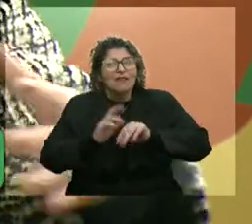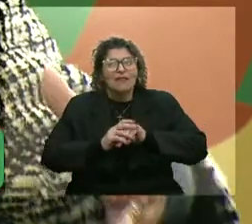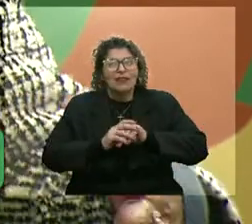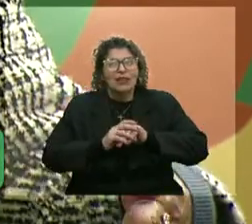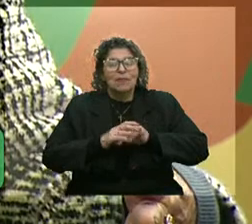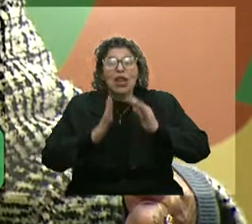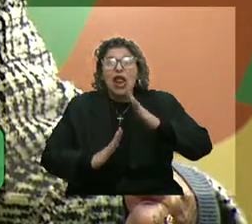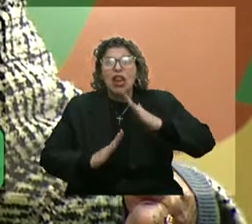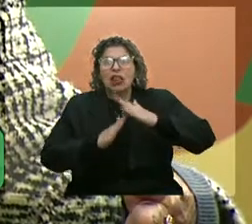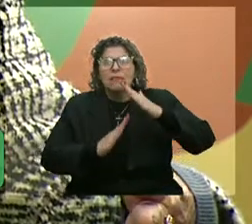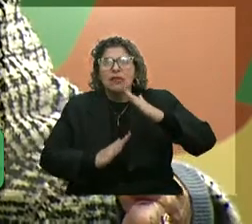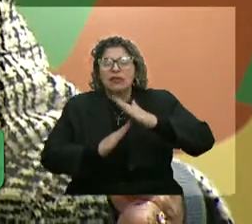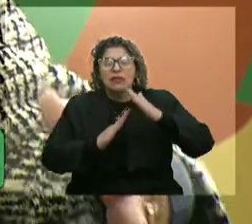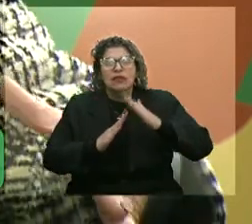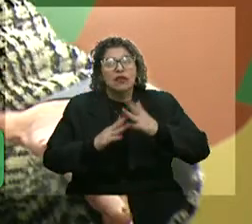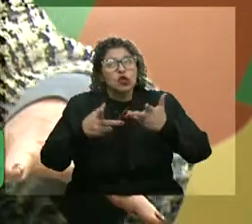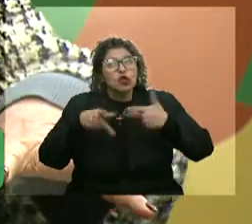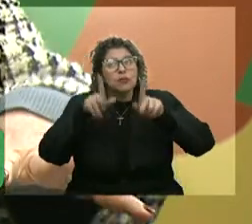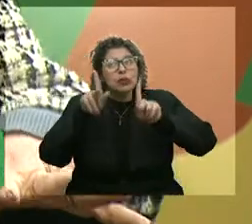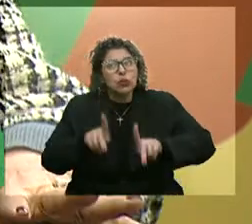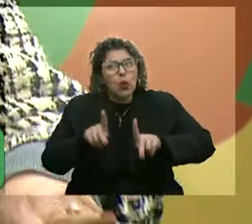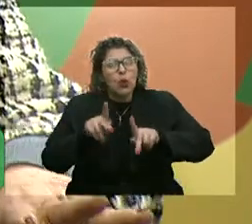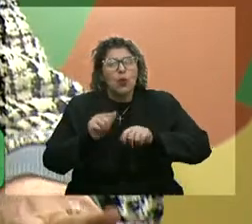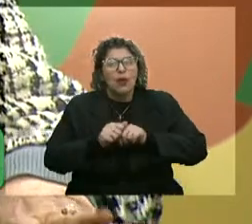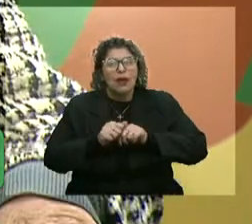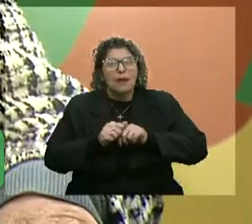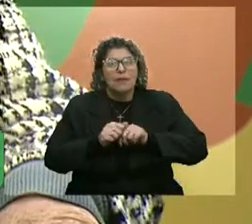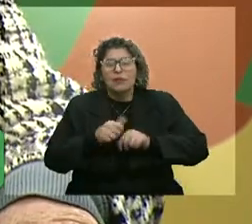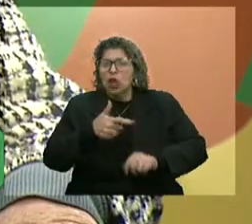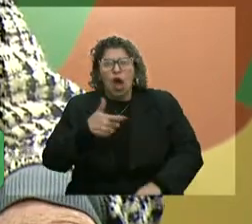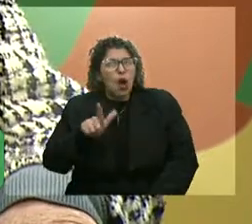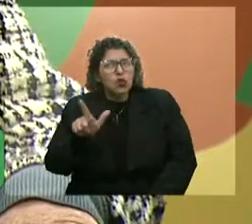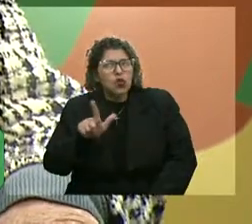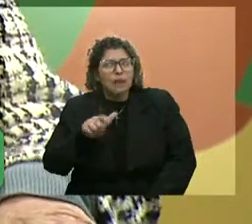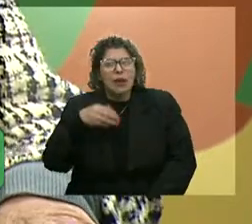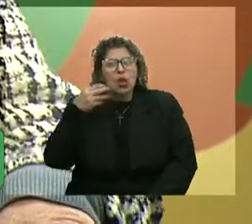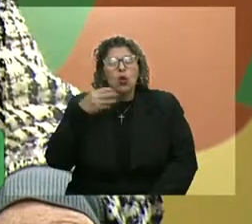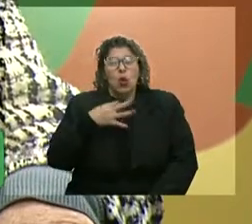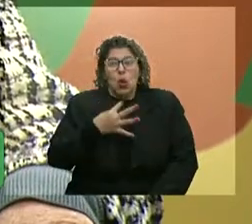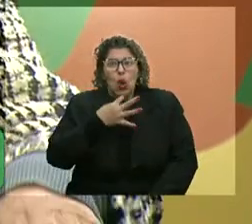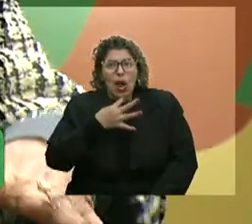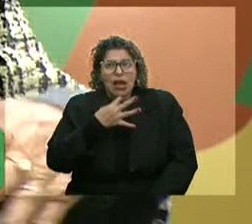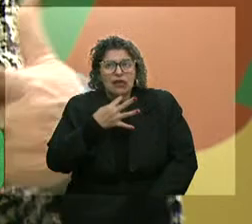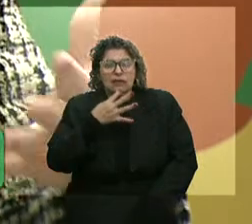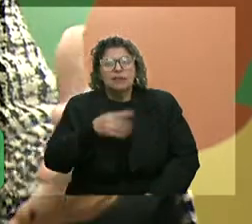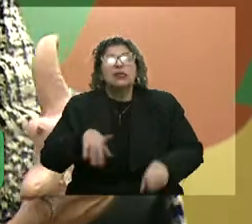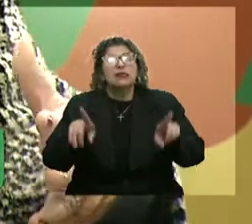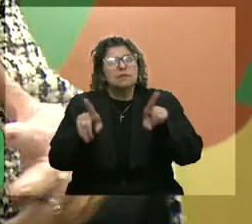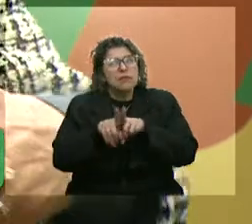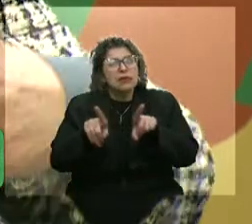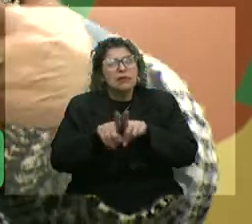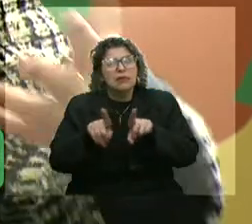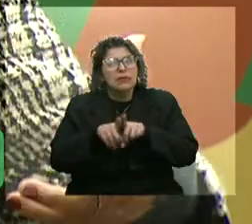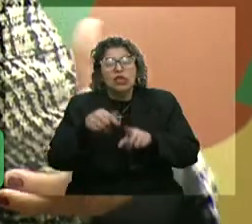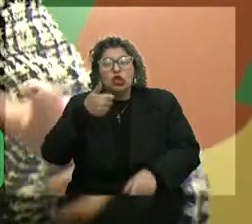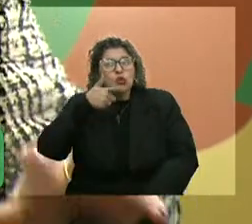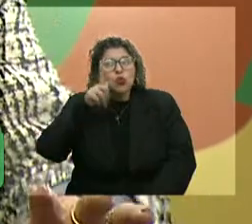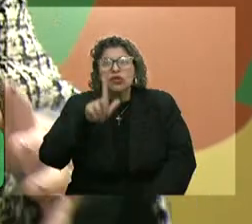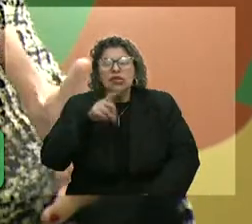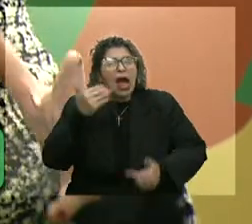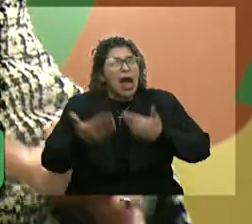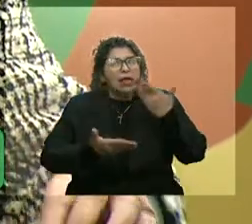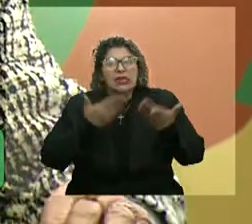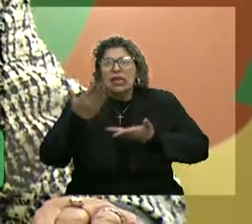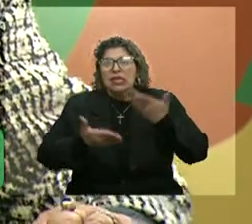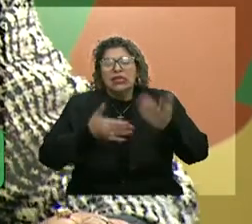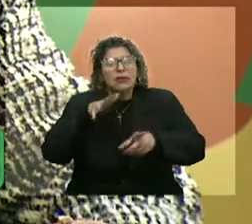pela limitação de pessoas, não pelo conhecimento, mas muitas vezes quase que não conseguia atender